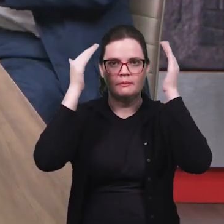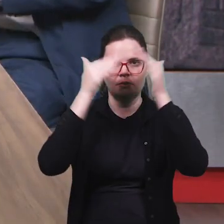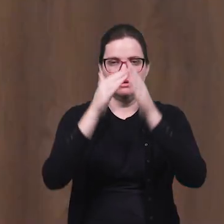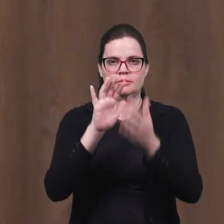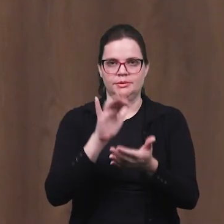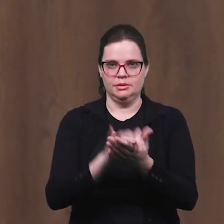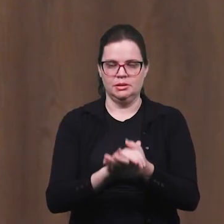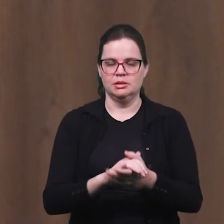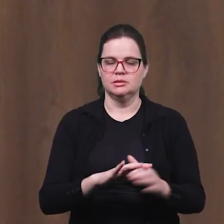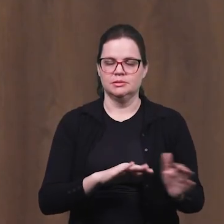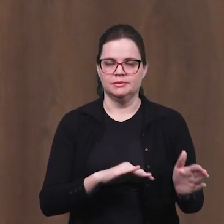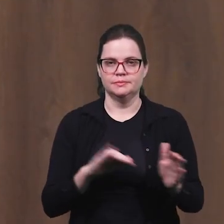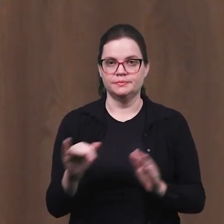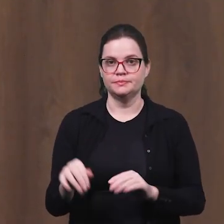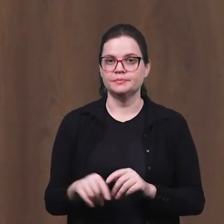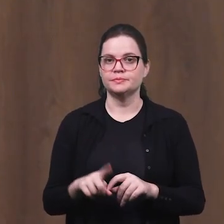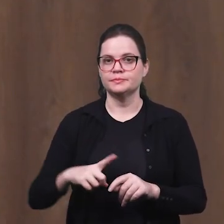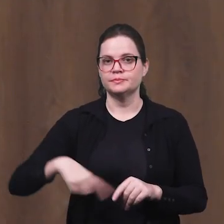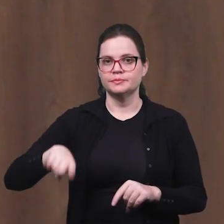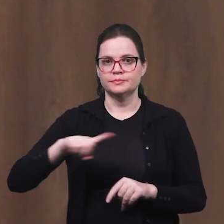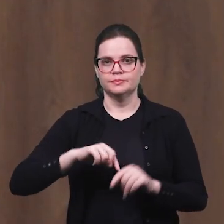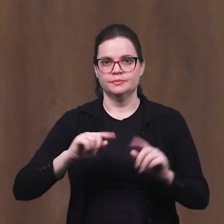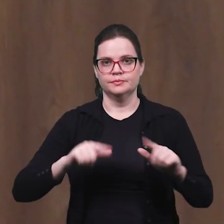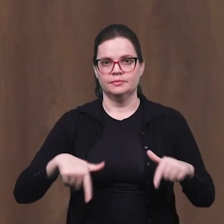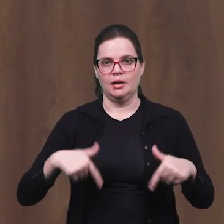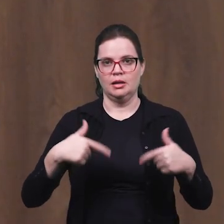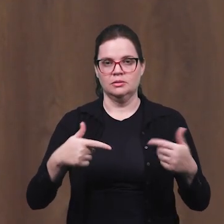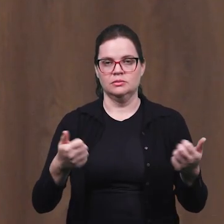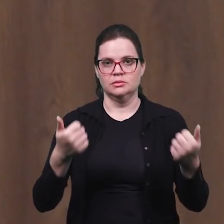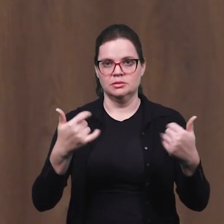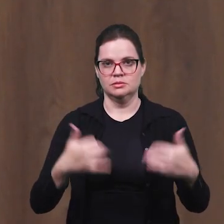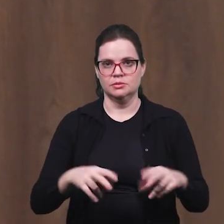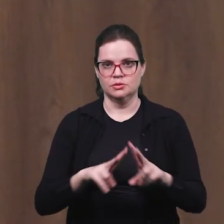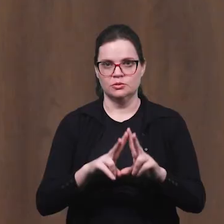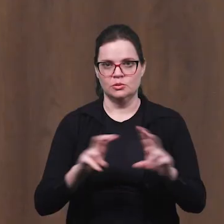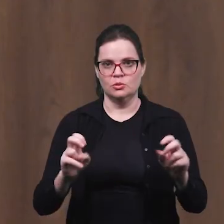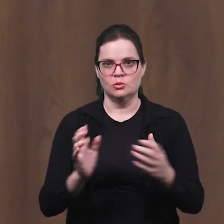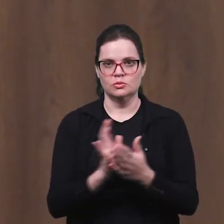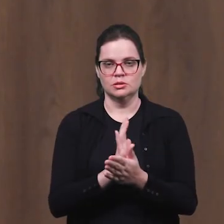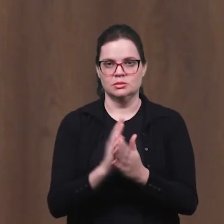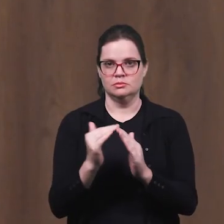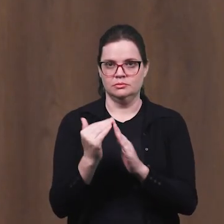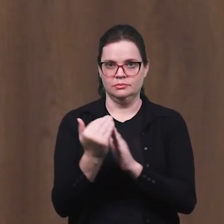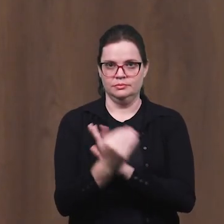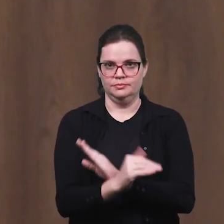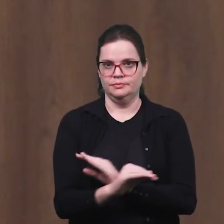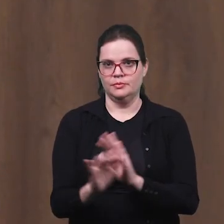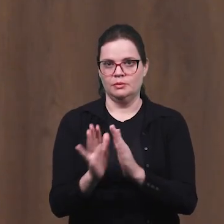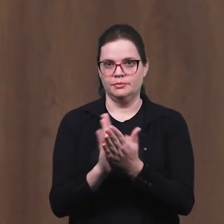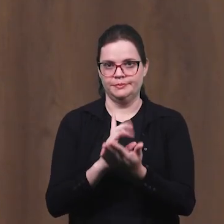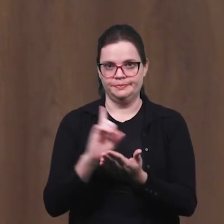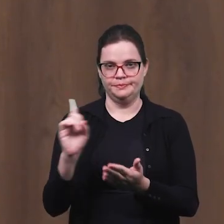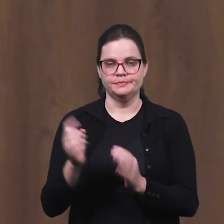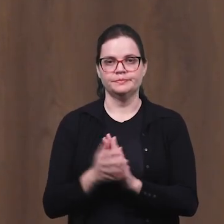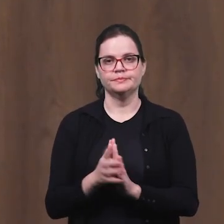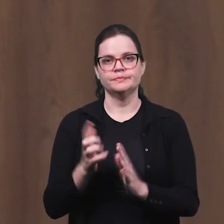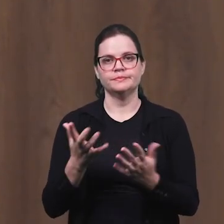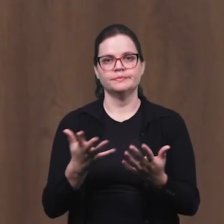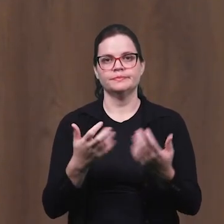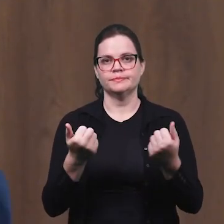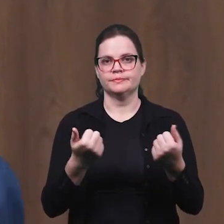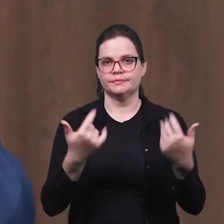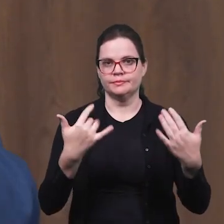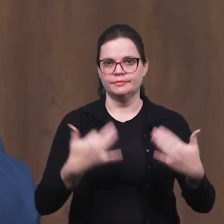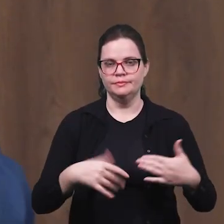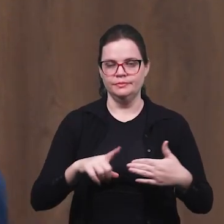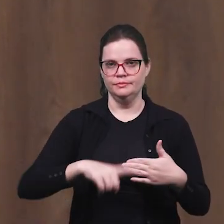Nós estamos falando aqui dos movimentos divergentes. Gostaria de fazer algum esclarecimento aqui